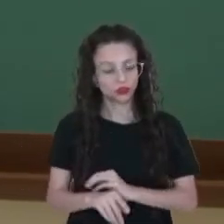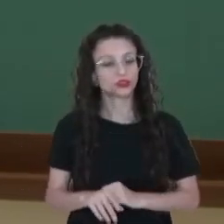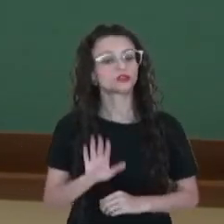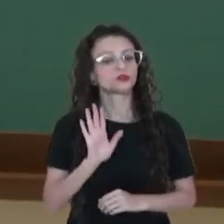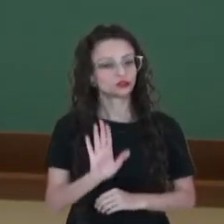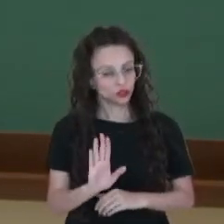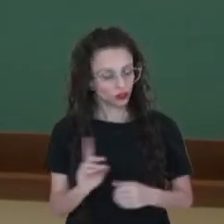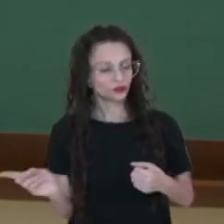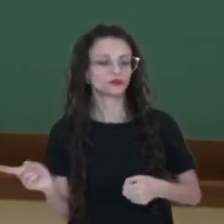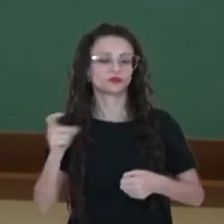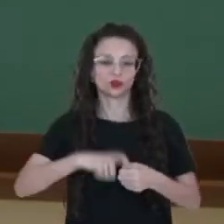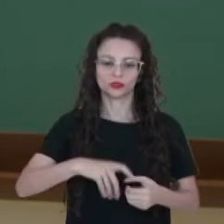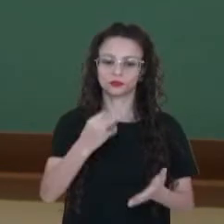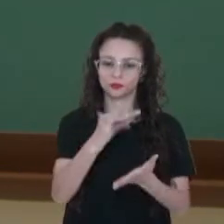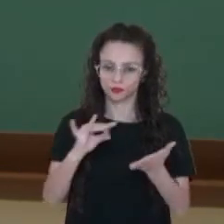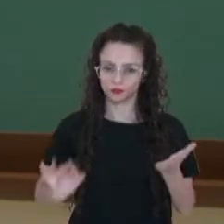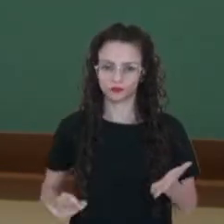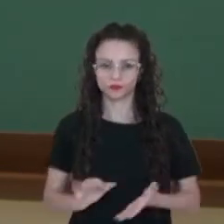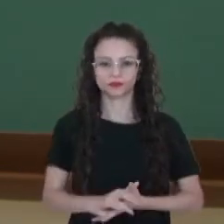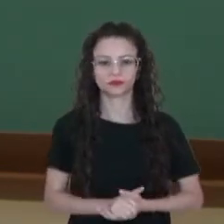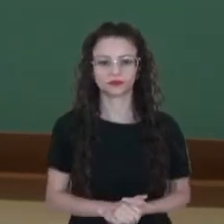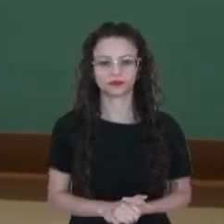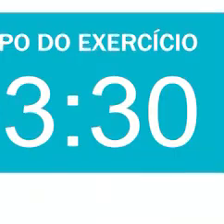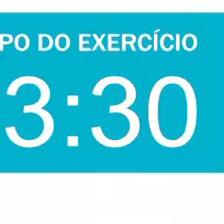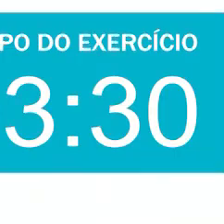nós voltamos com a correção.